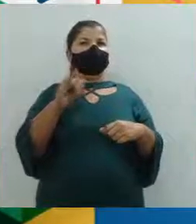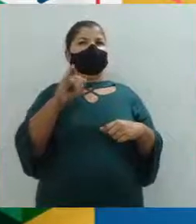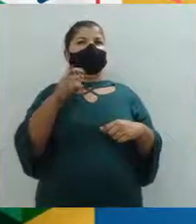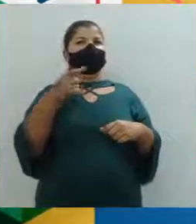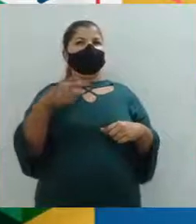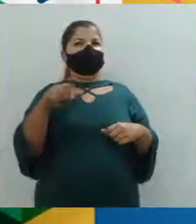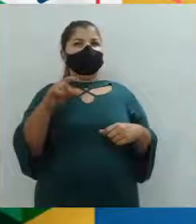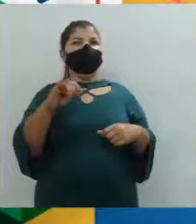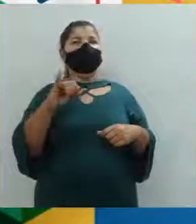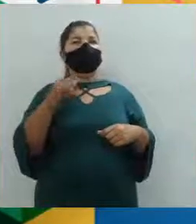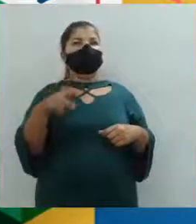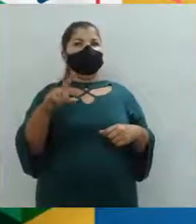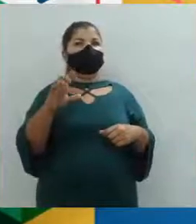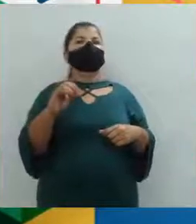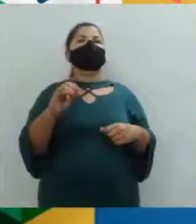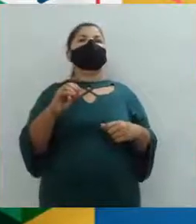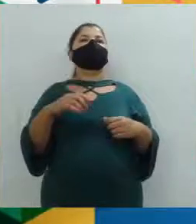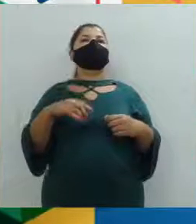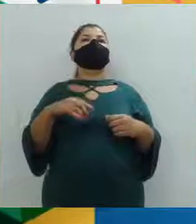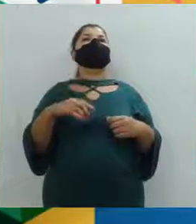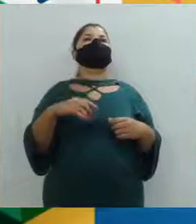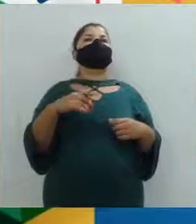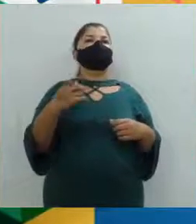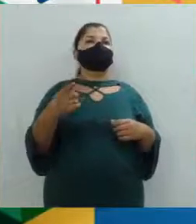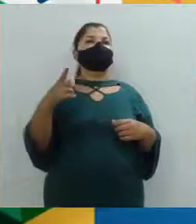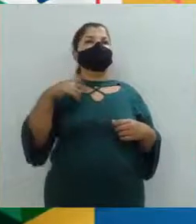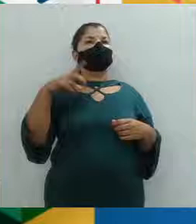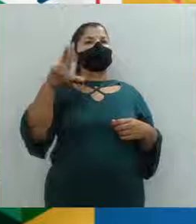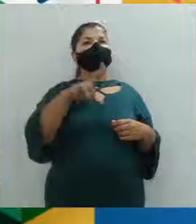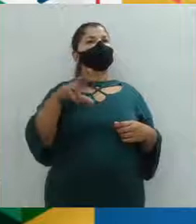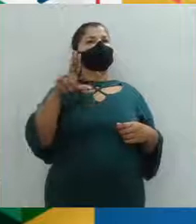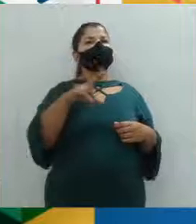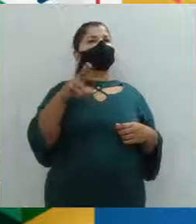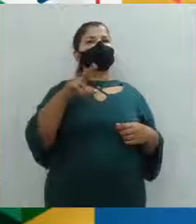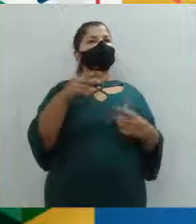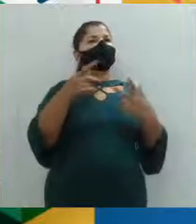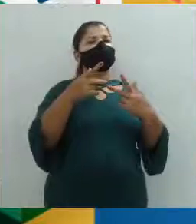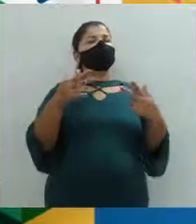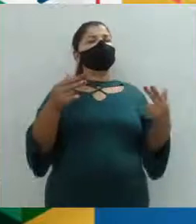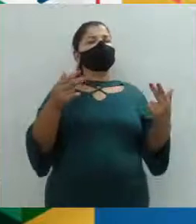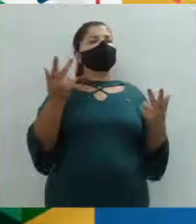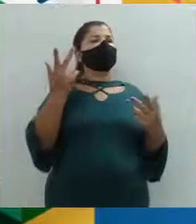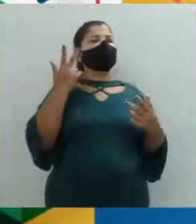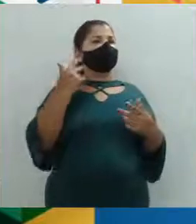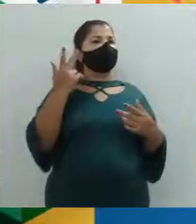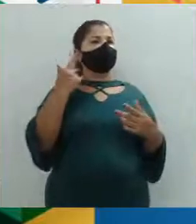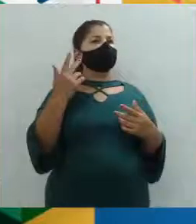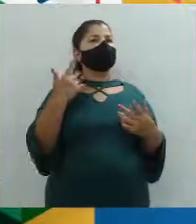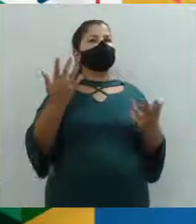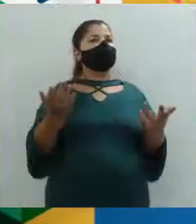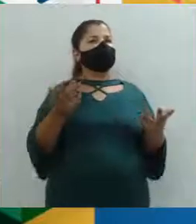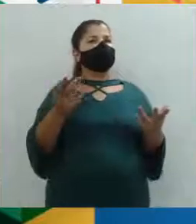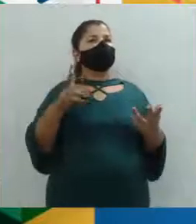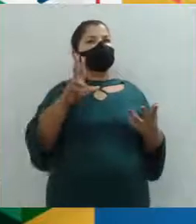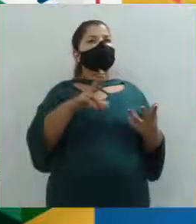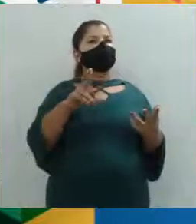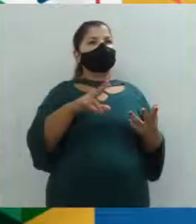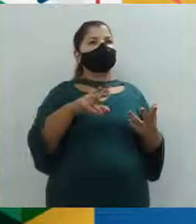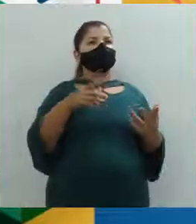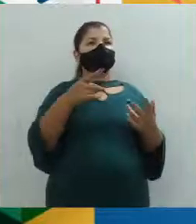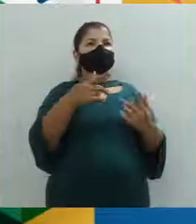em seu trabalho vários utensílios corriqueiros, diversos tipos de materiais e